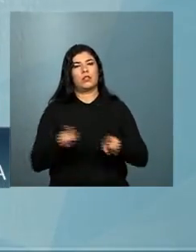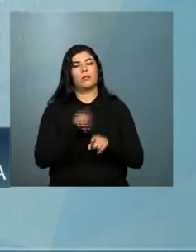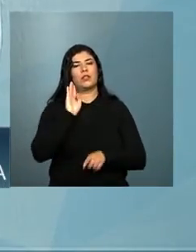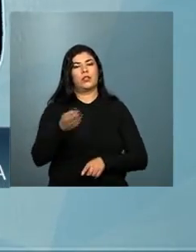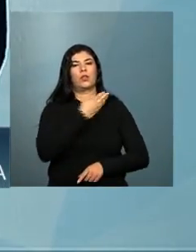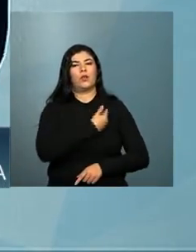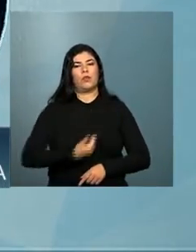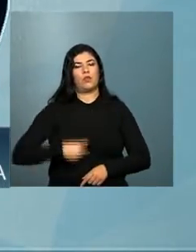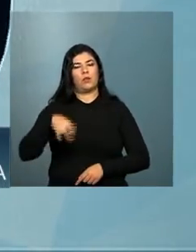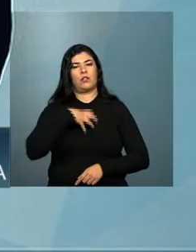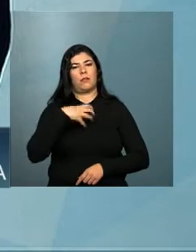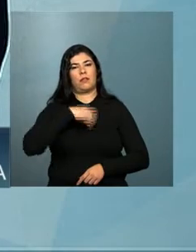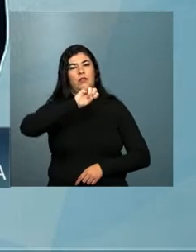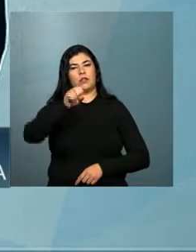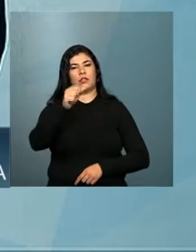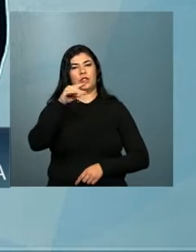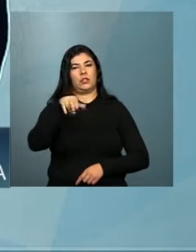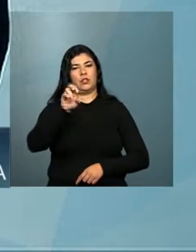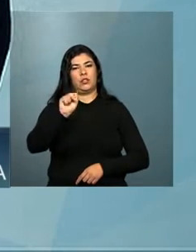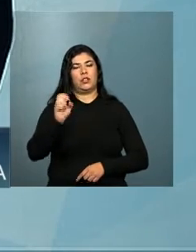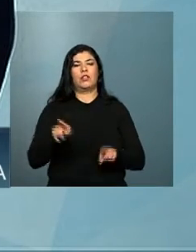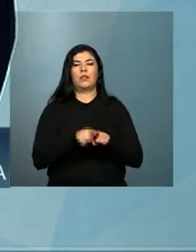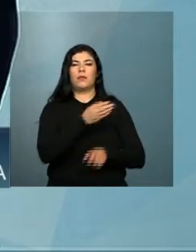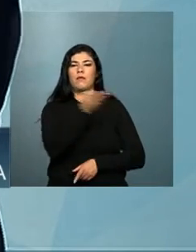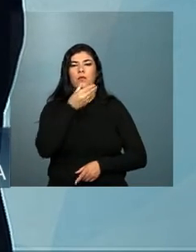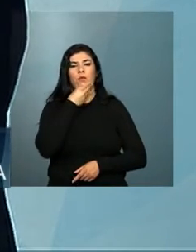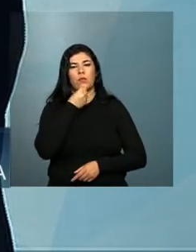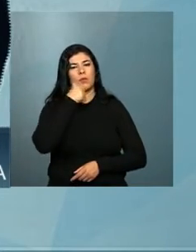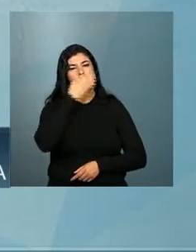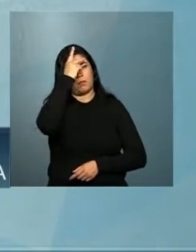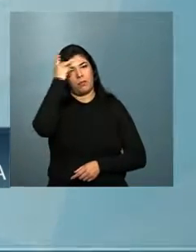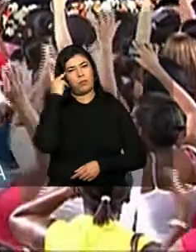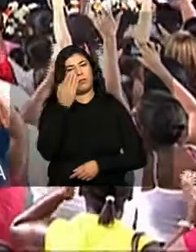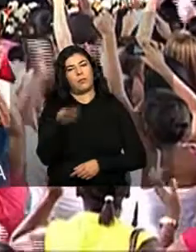Jacques Wagner, enfim, a todos os senhores e as senhoras, um bom dia para todos.